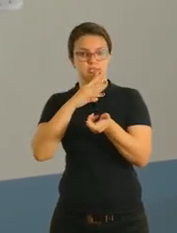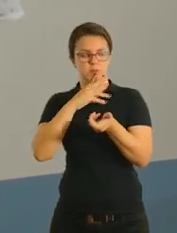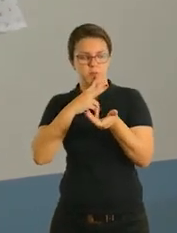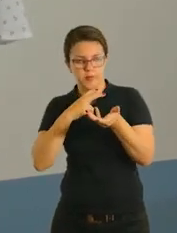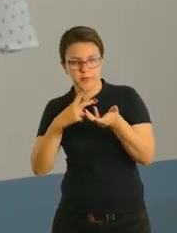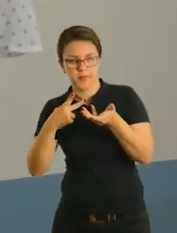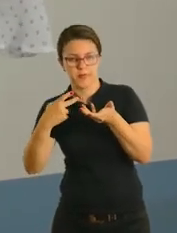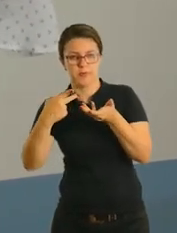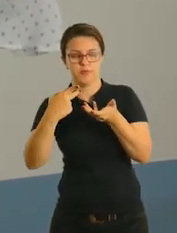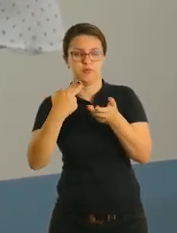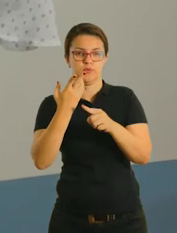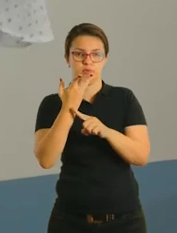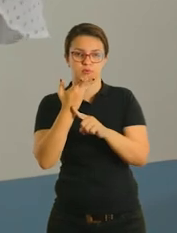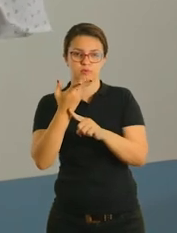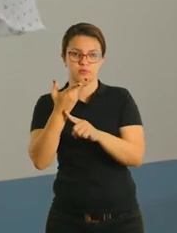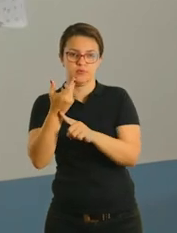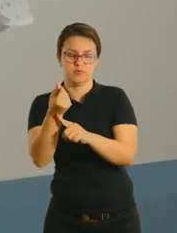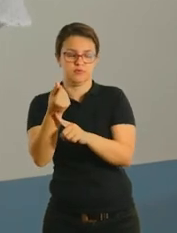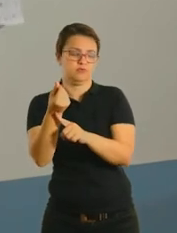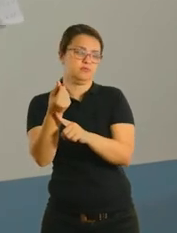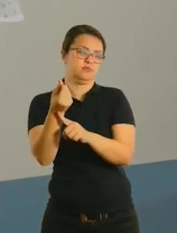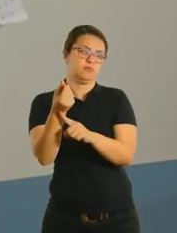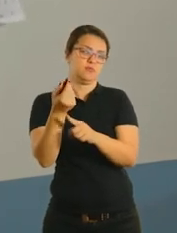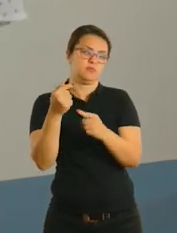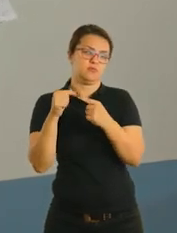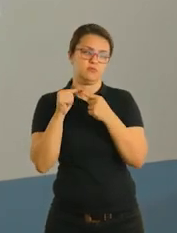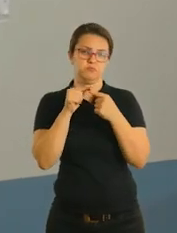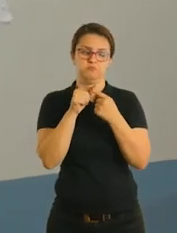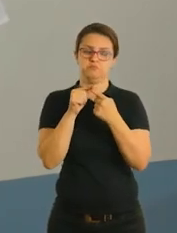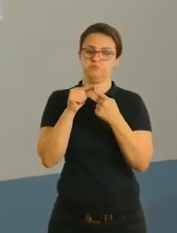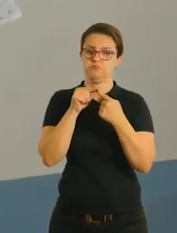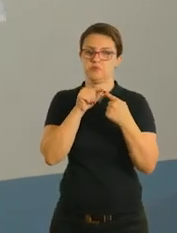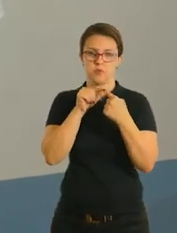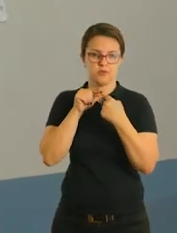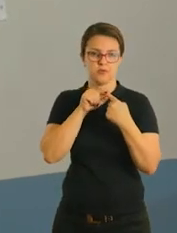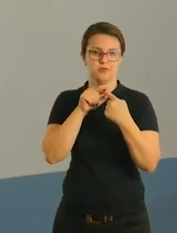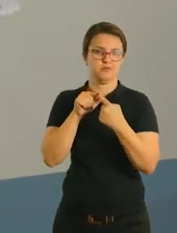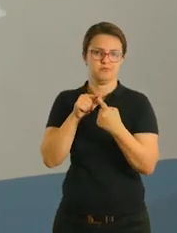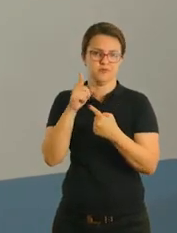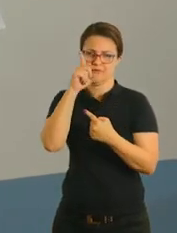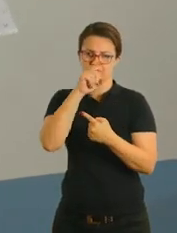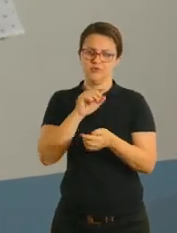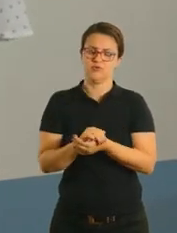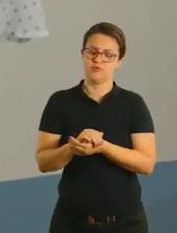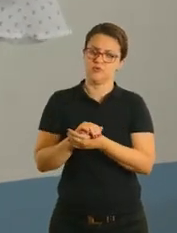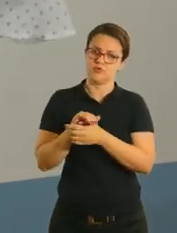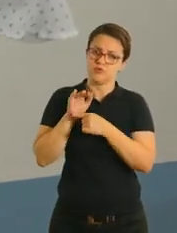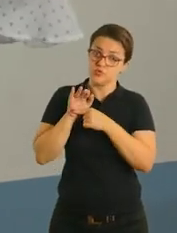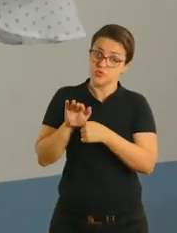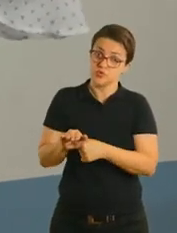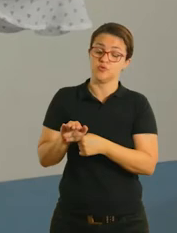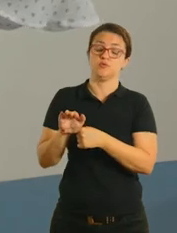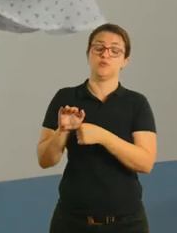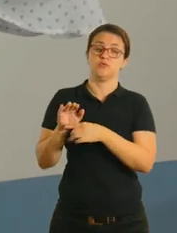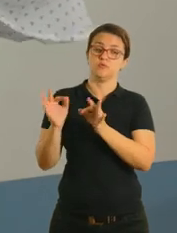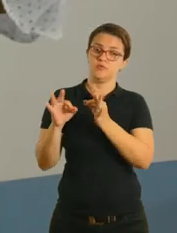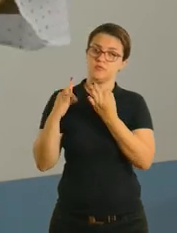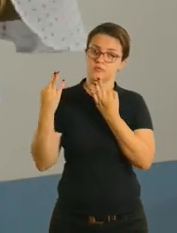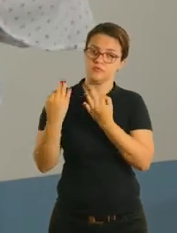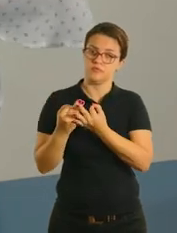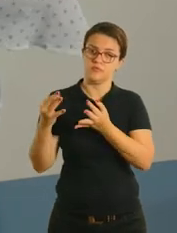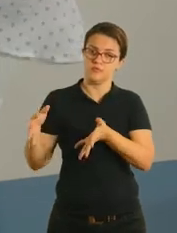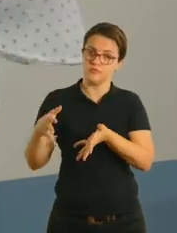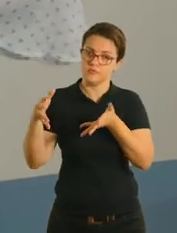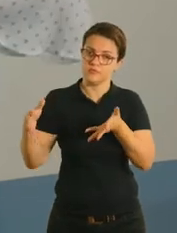e a arte junto com isso. Não tem nenhuma dificuldade, só a orientação de um adulto vai encaminhar com tranquilidade aí